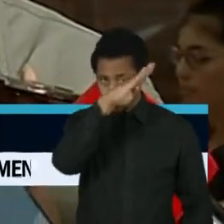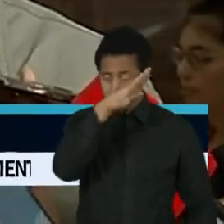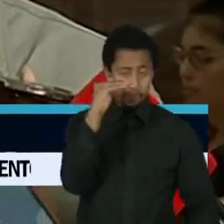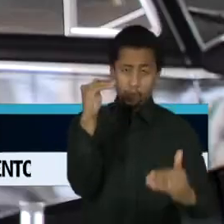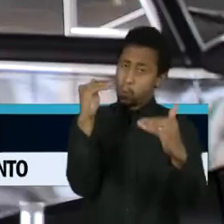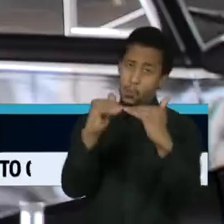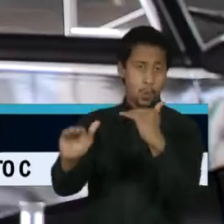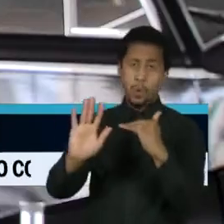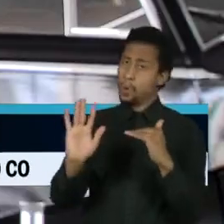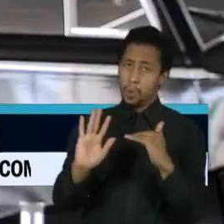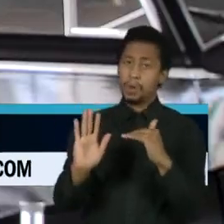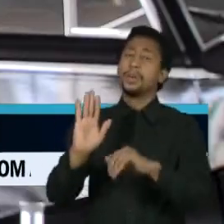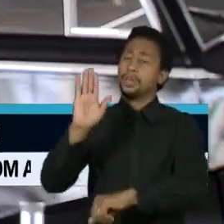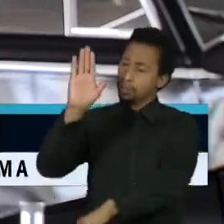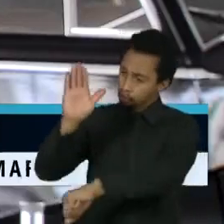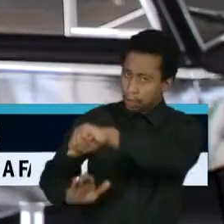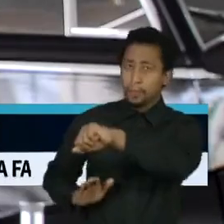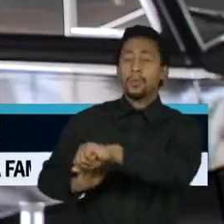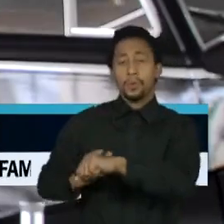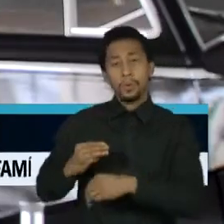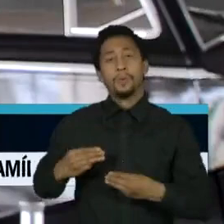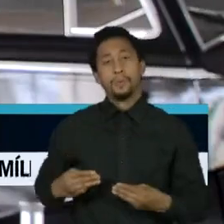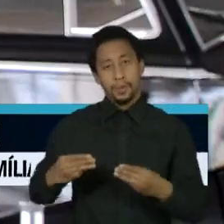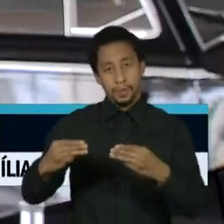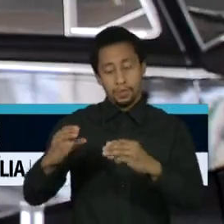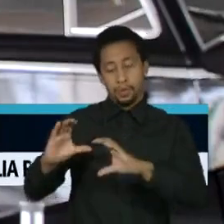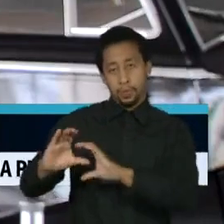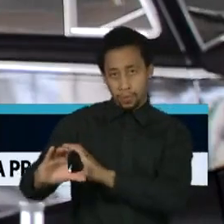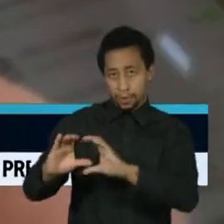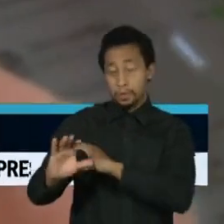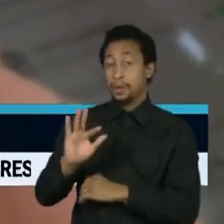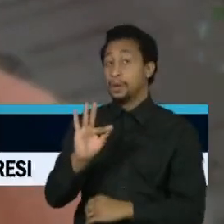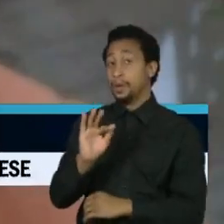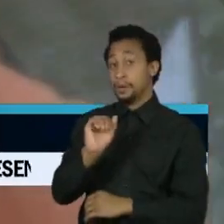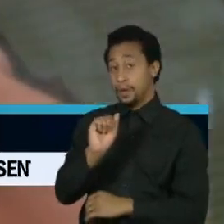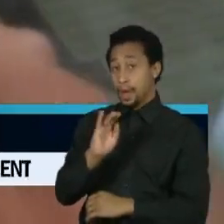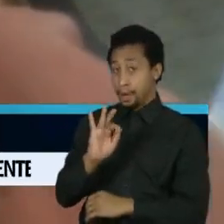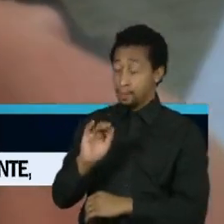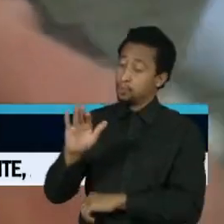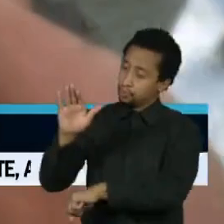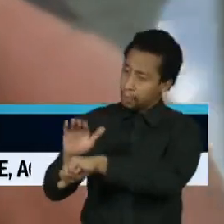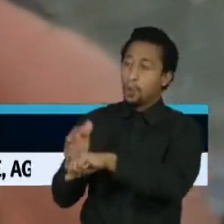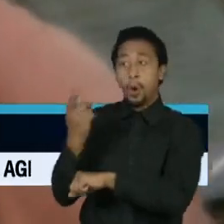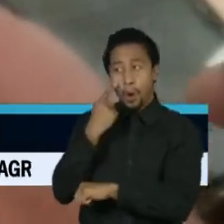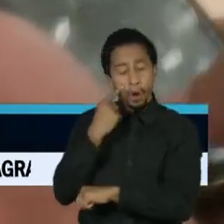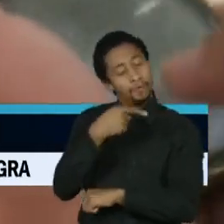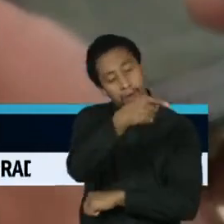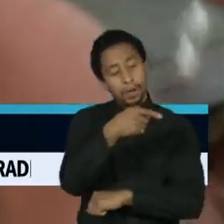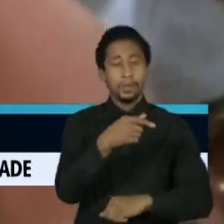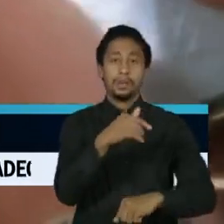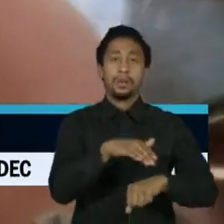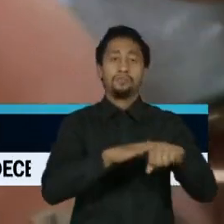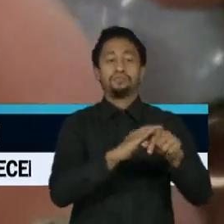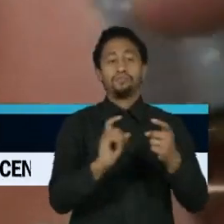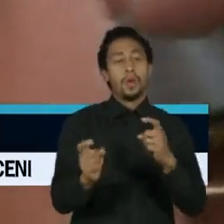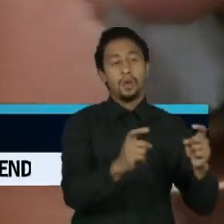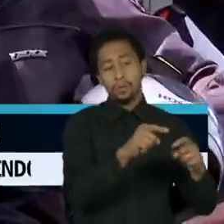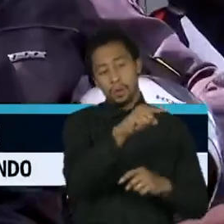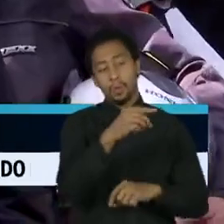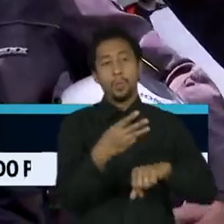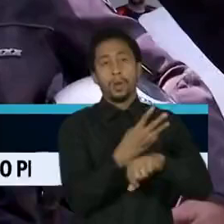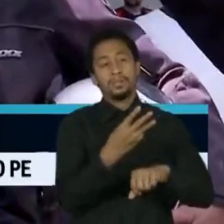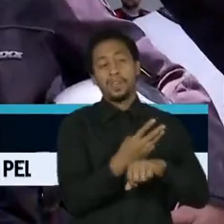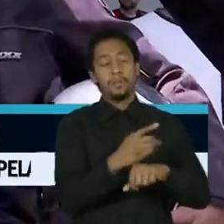ao ministro das Comunicações, Fábio Faria, para organizar uma reunião com a direção do WhatsApp para tratar do assunto. E